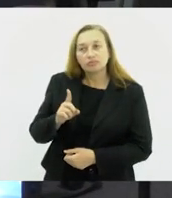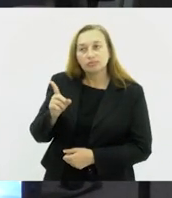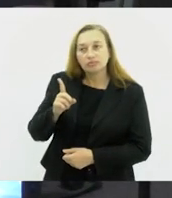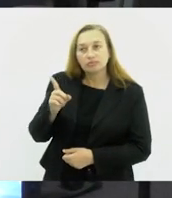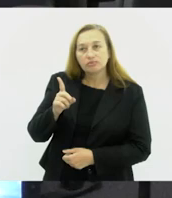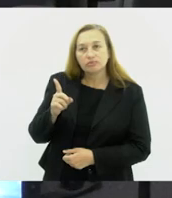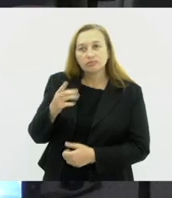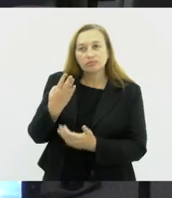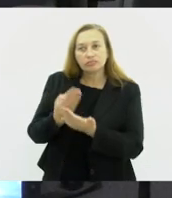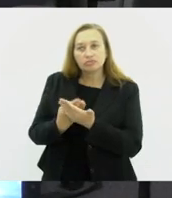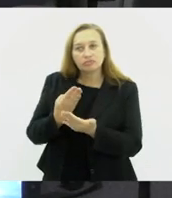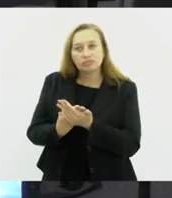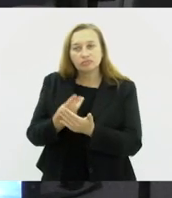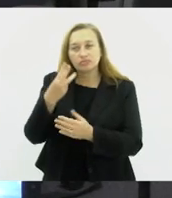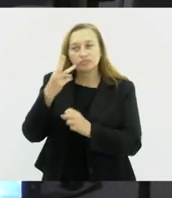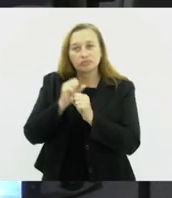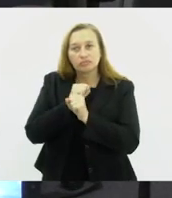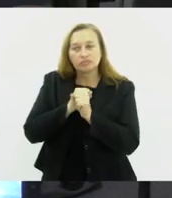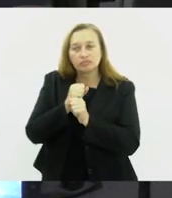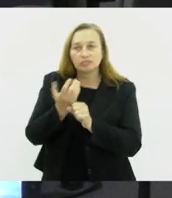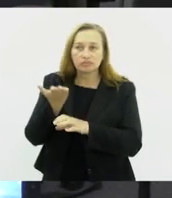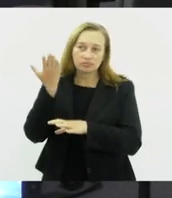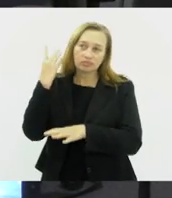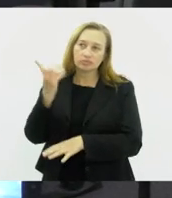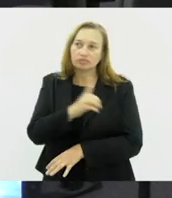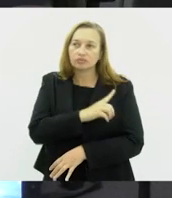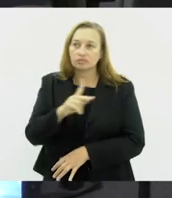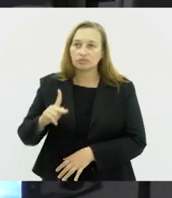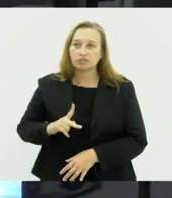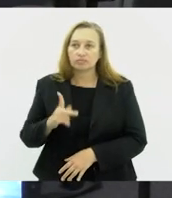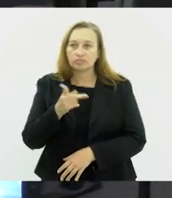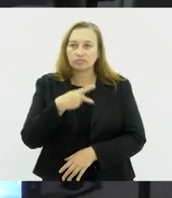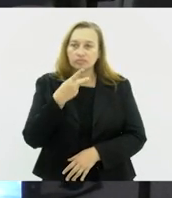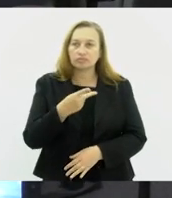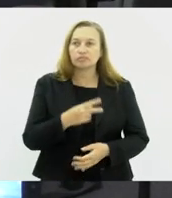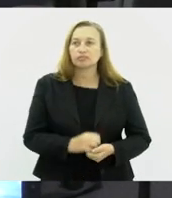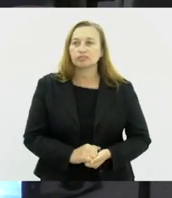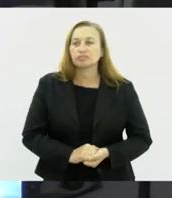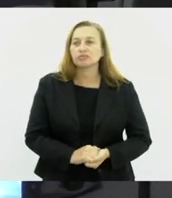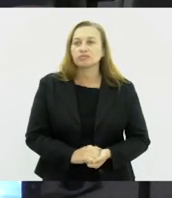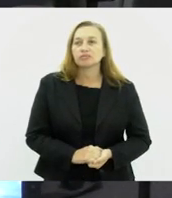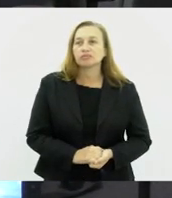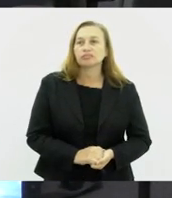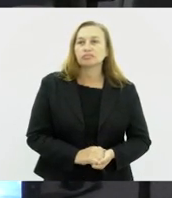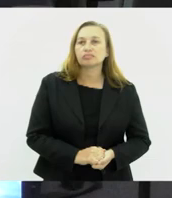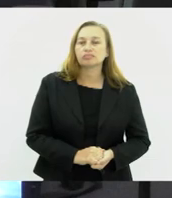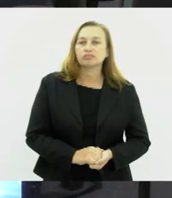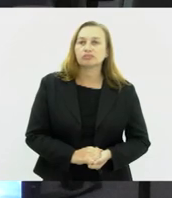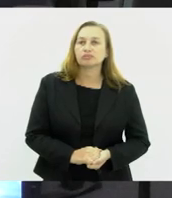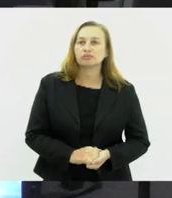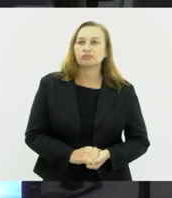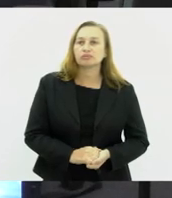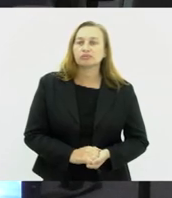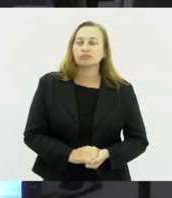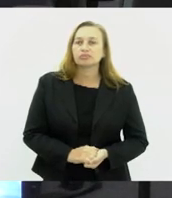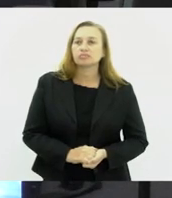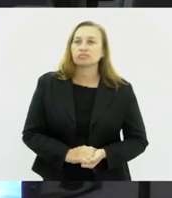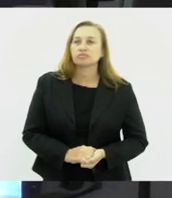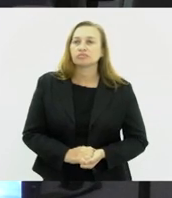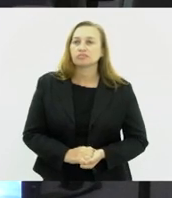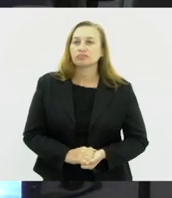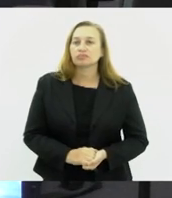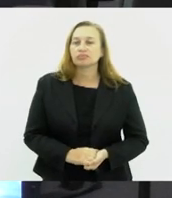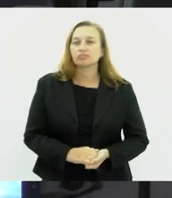estudo de 3 anos atrás da Defensoria disse é que uma parte significativa